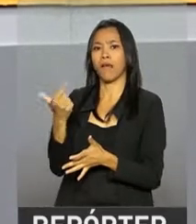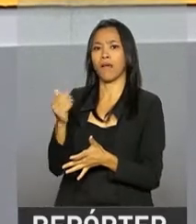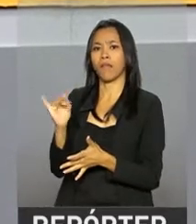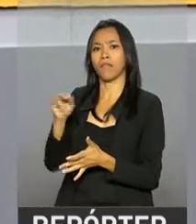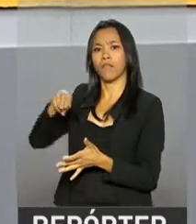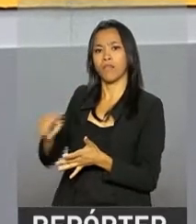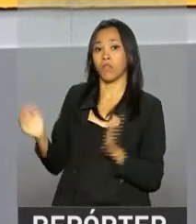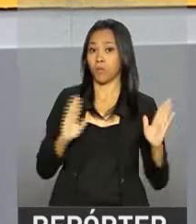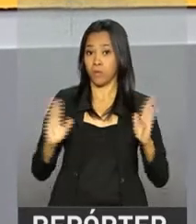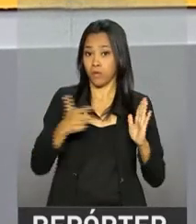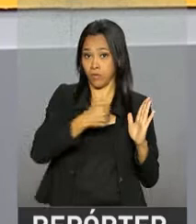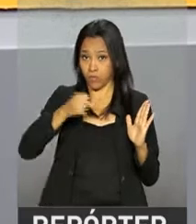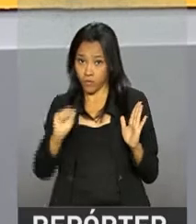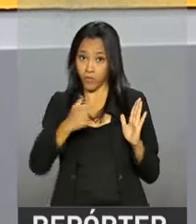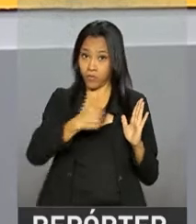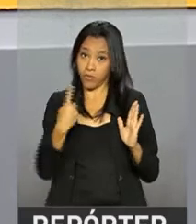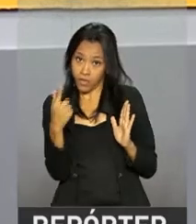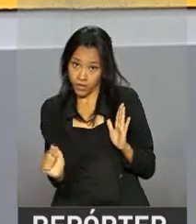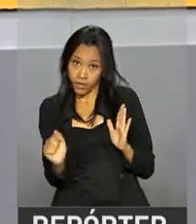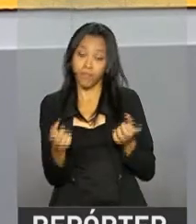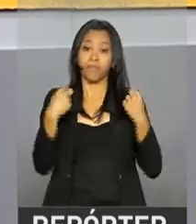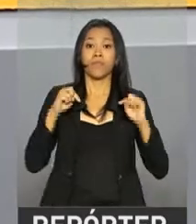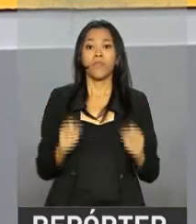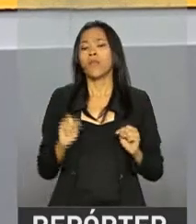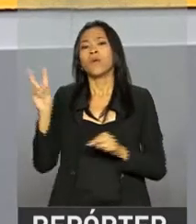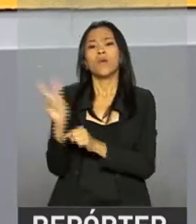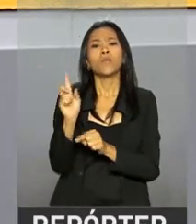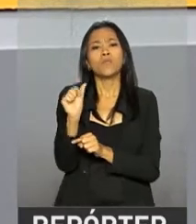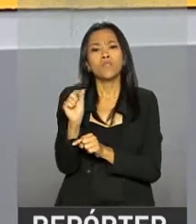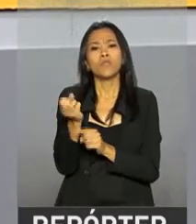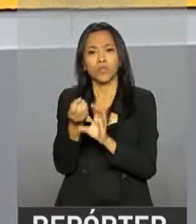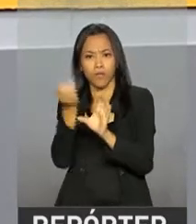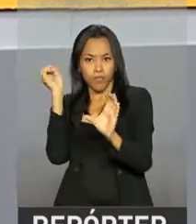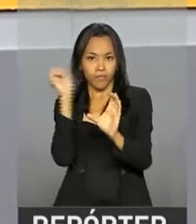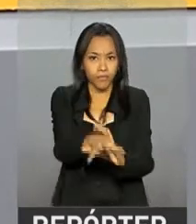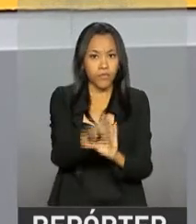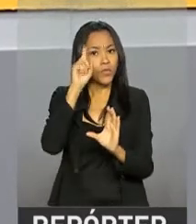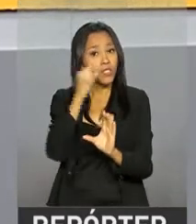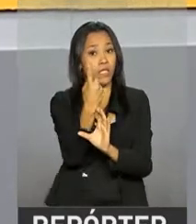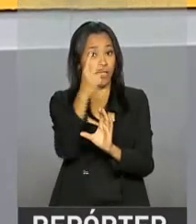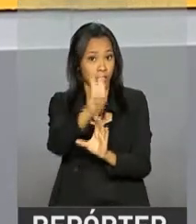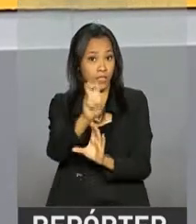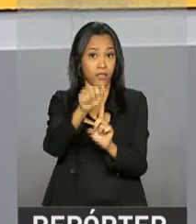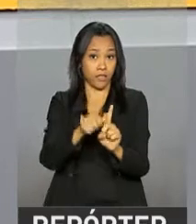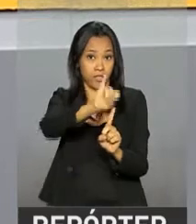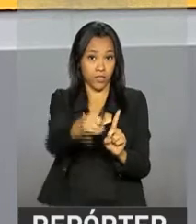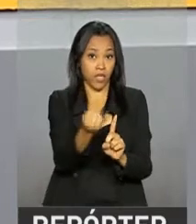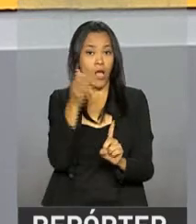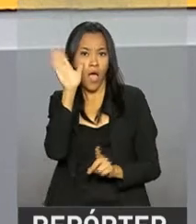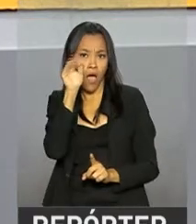de 2008 a 2017 o crédito bancário será realizado no dia 15 de janeiro a consulta ao lote residual